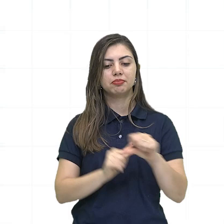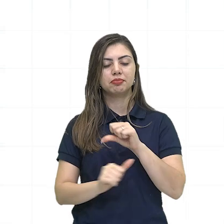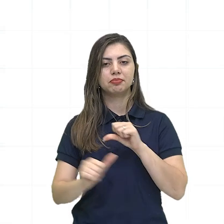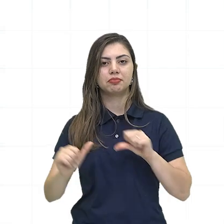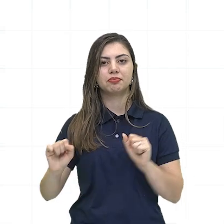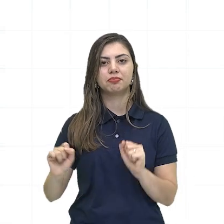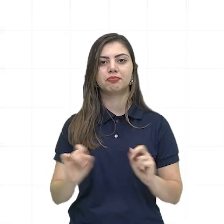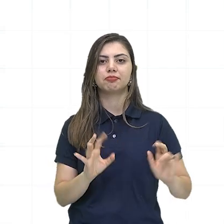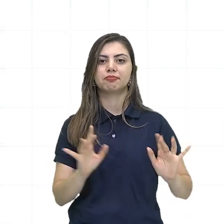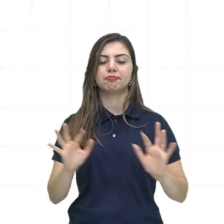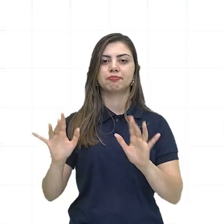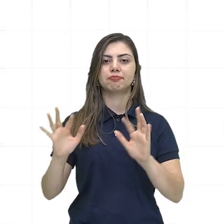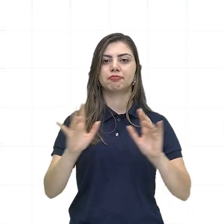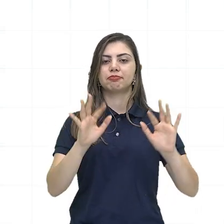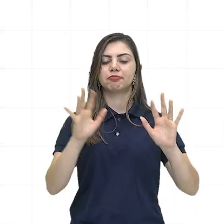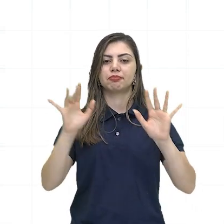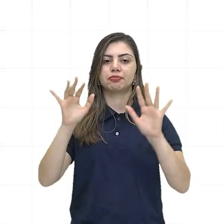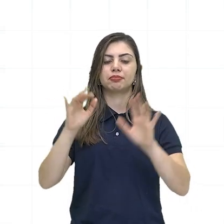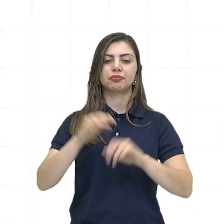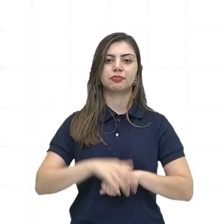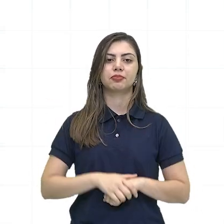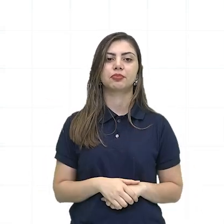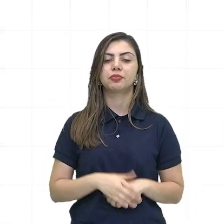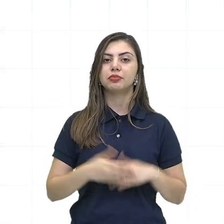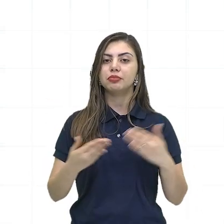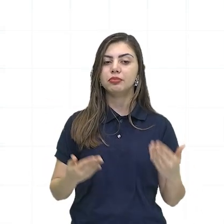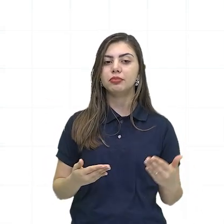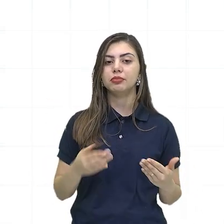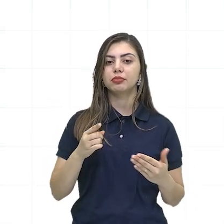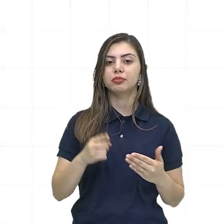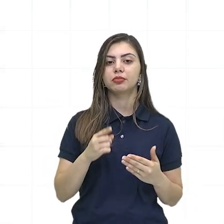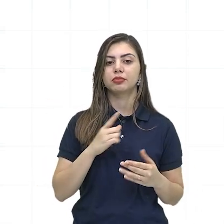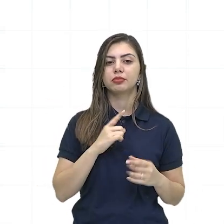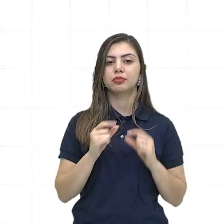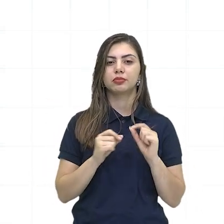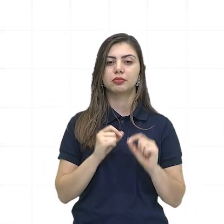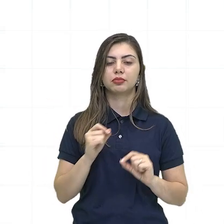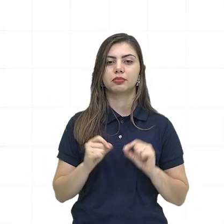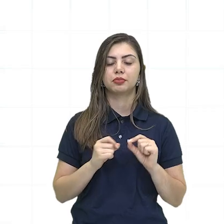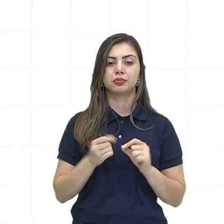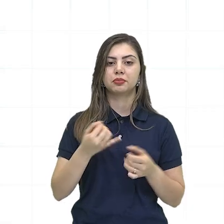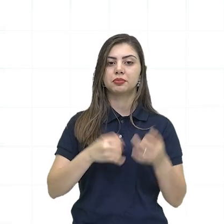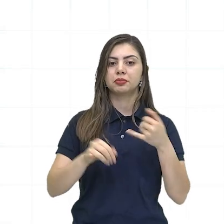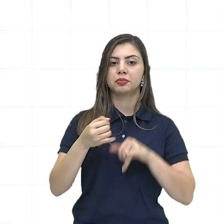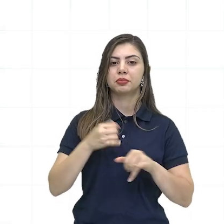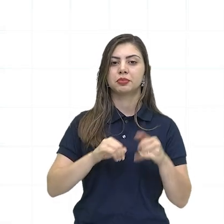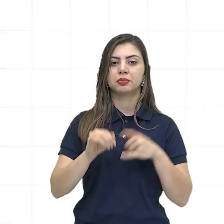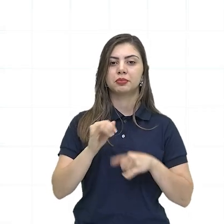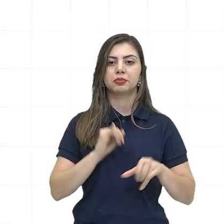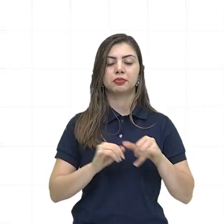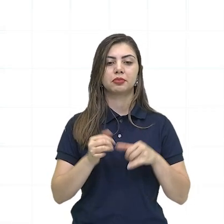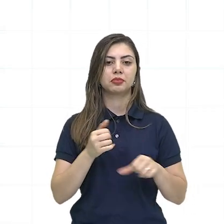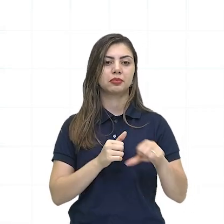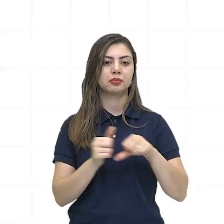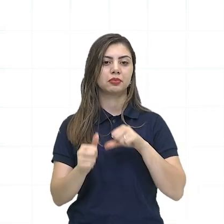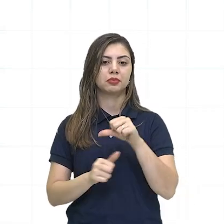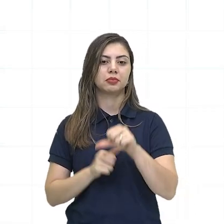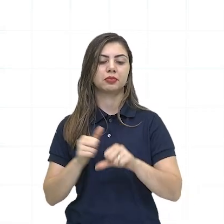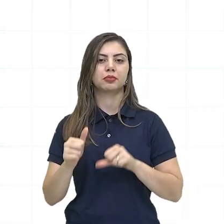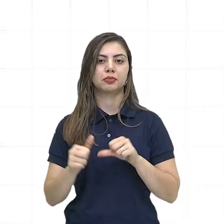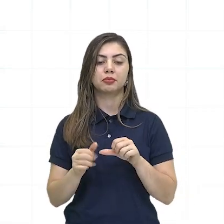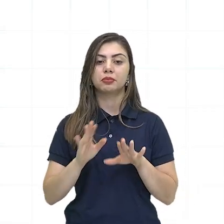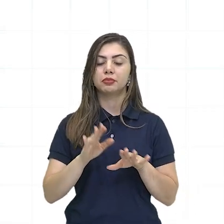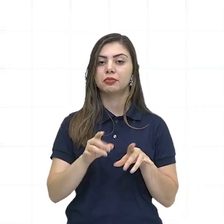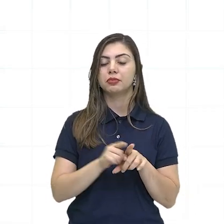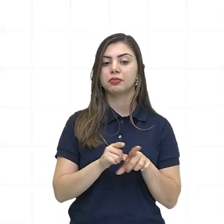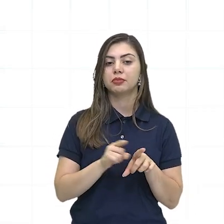de vapor. Então, as transformações físicas, né, transformações físicas que nós